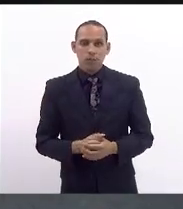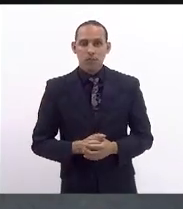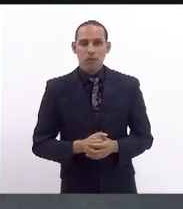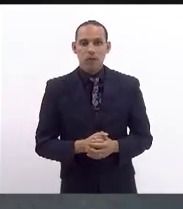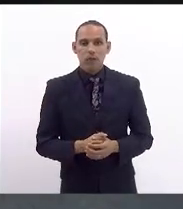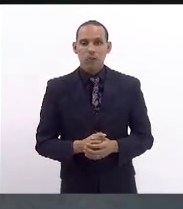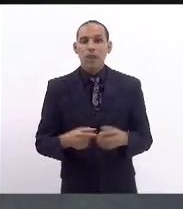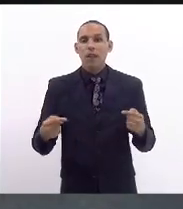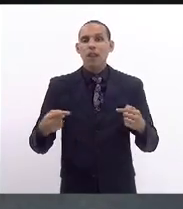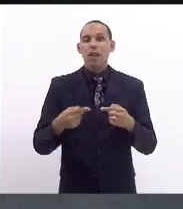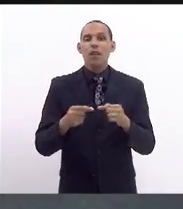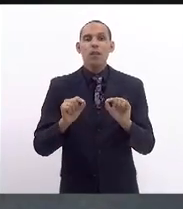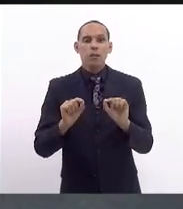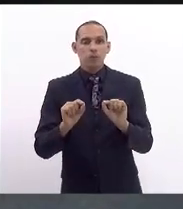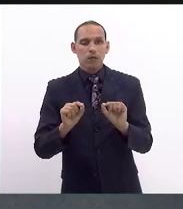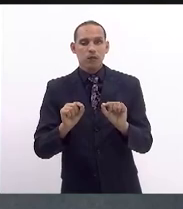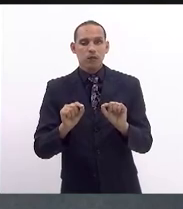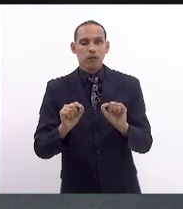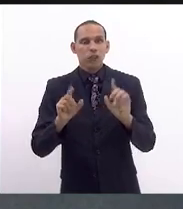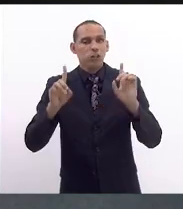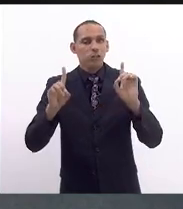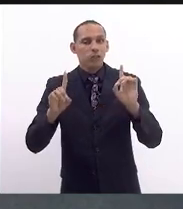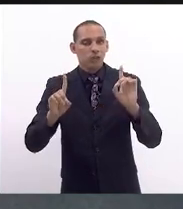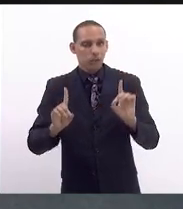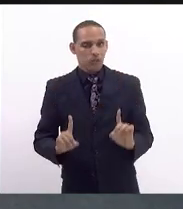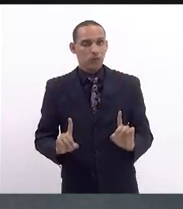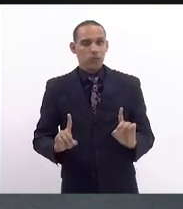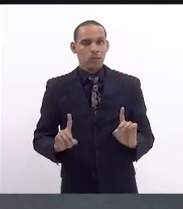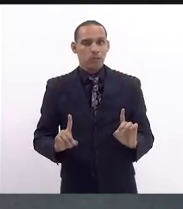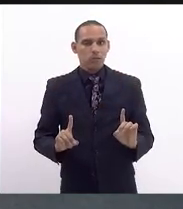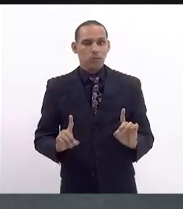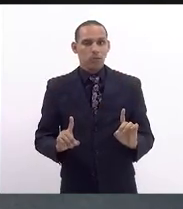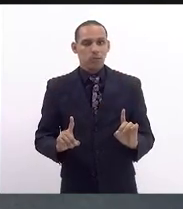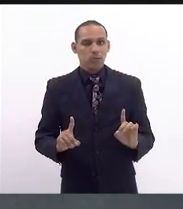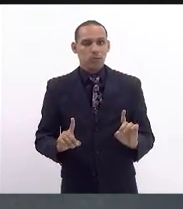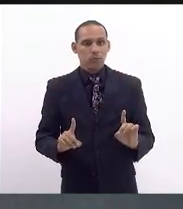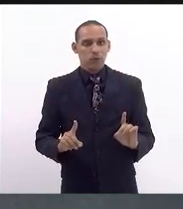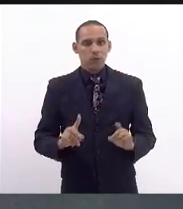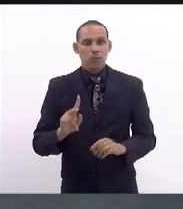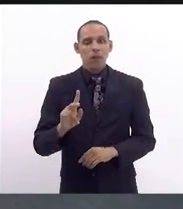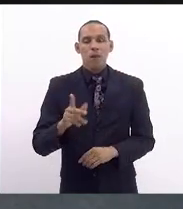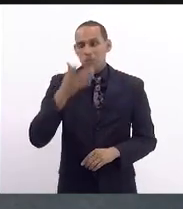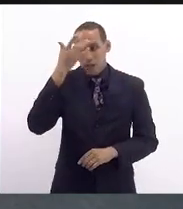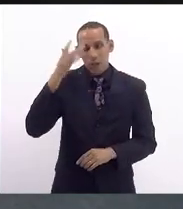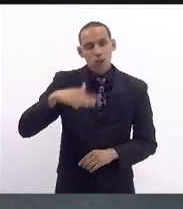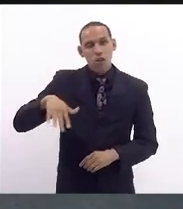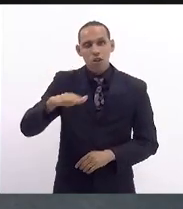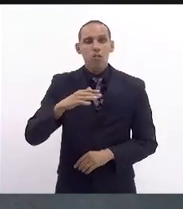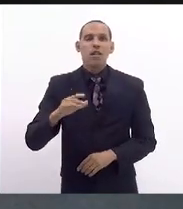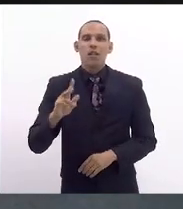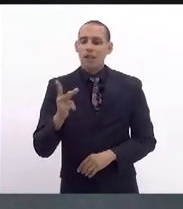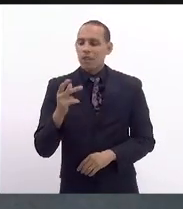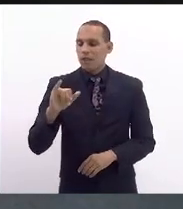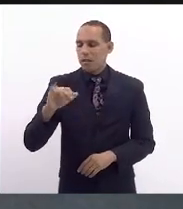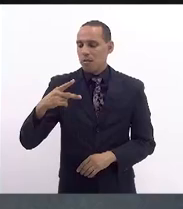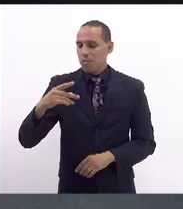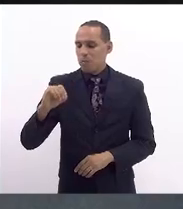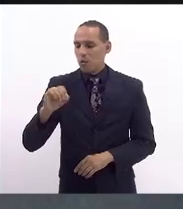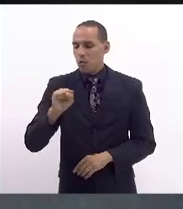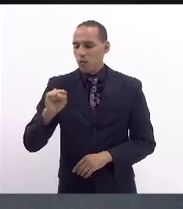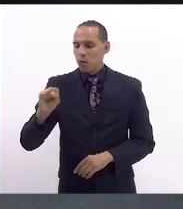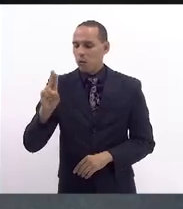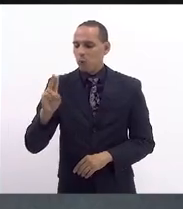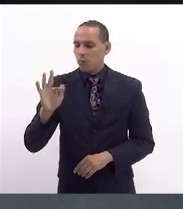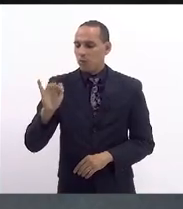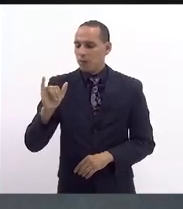e no que tange os direitos dos hipossuficientes que a sejam